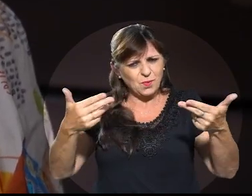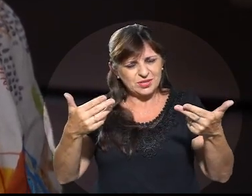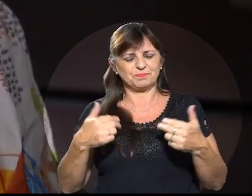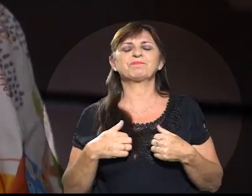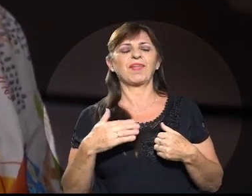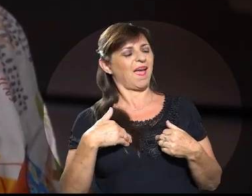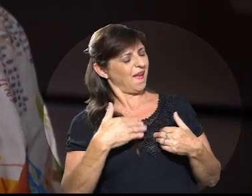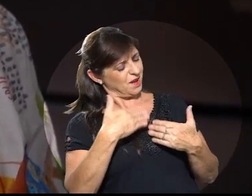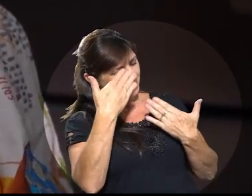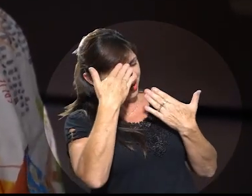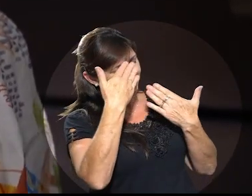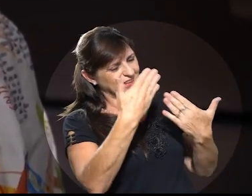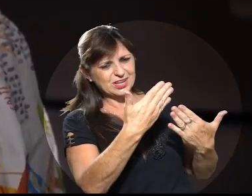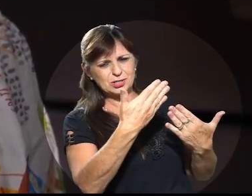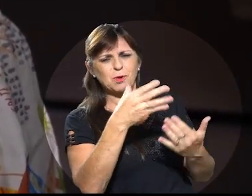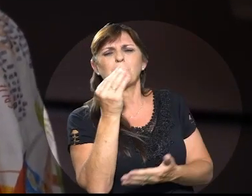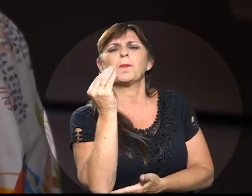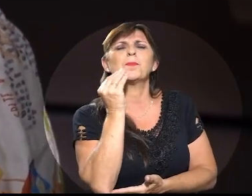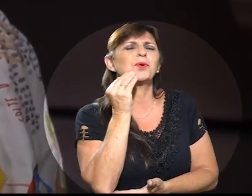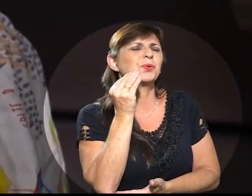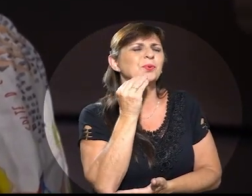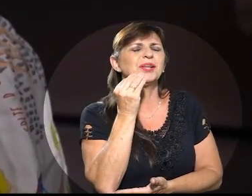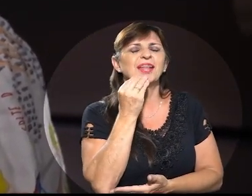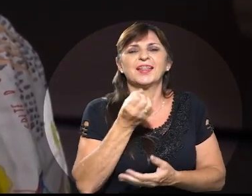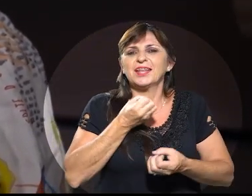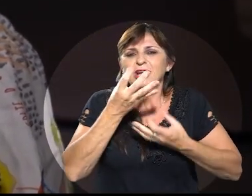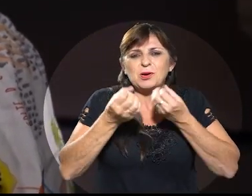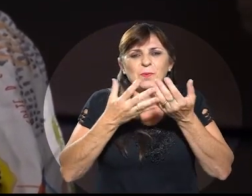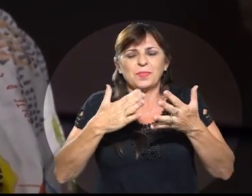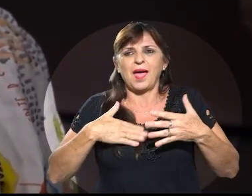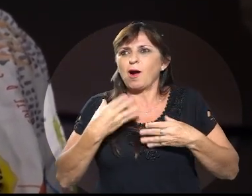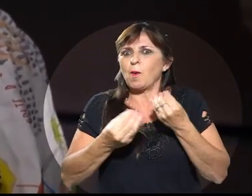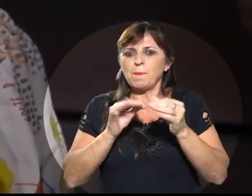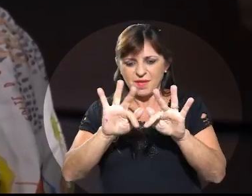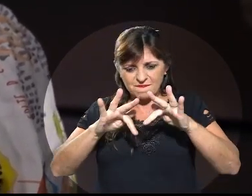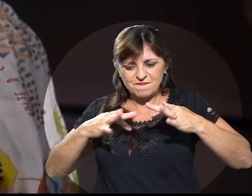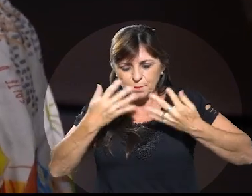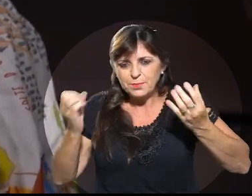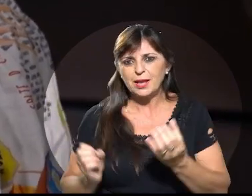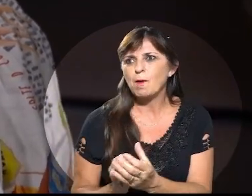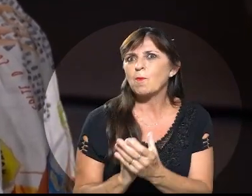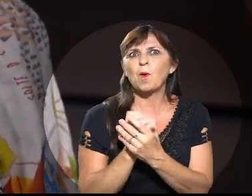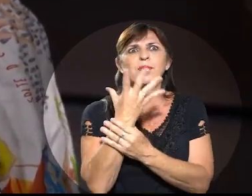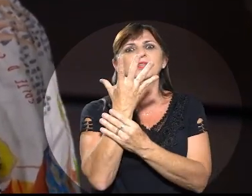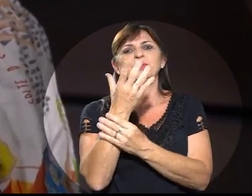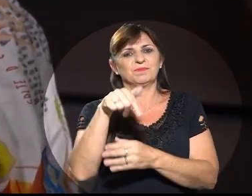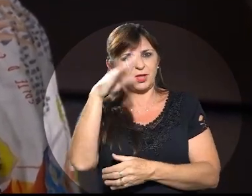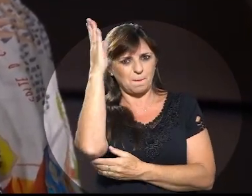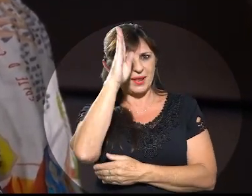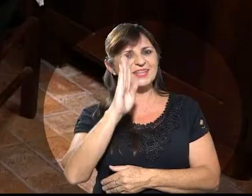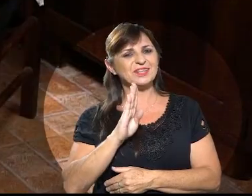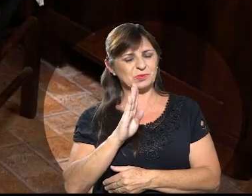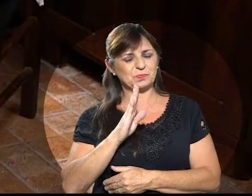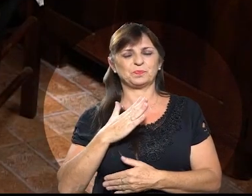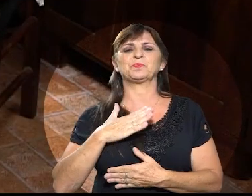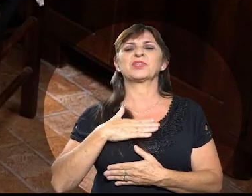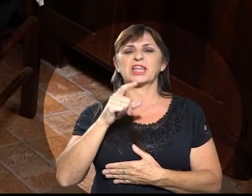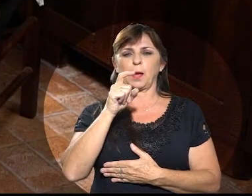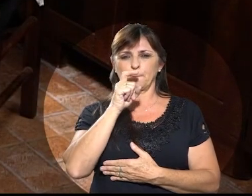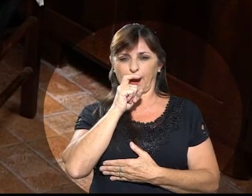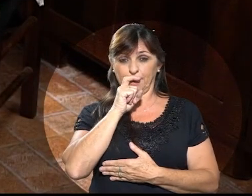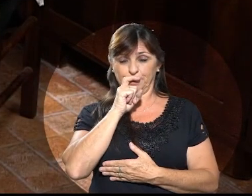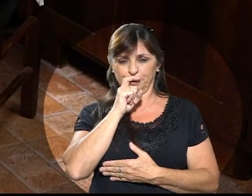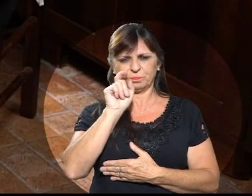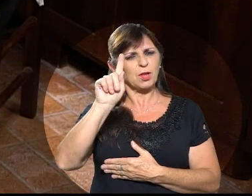falar da origem da minha família, né? Então, assim, o meu pai, ele veio como outros